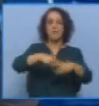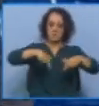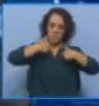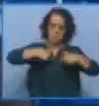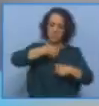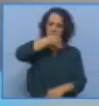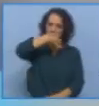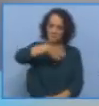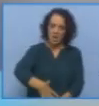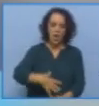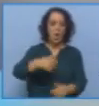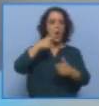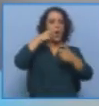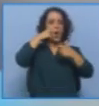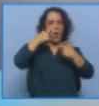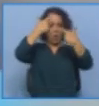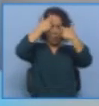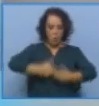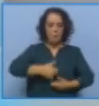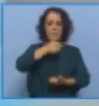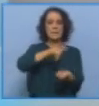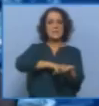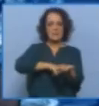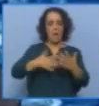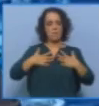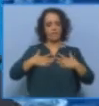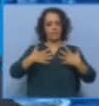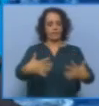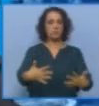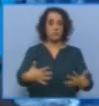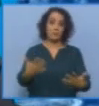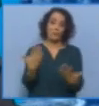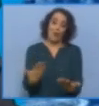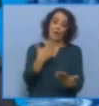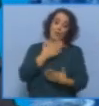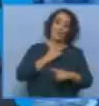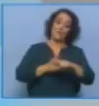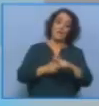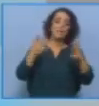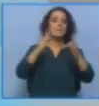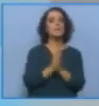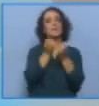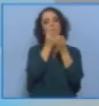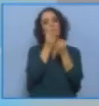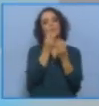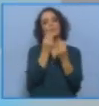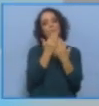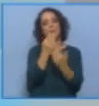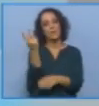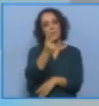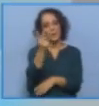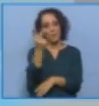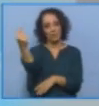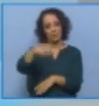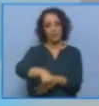vida, deu o seu corpo, deu o seu sangue, deu tudo e estamos a beneficiar disso. Muito bem, agradeço aos dois o facto de nos terem ajudado